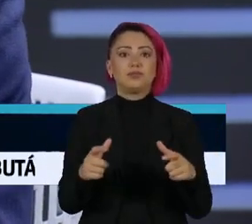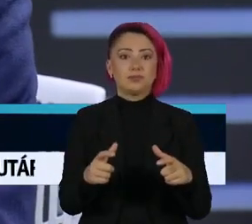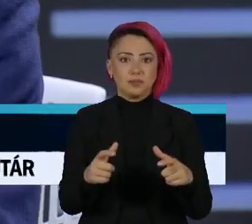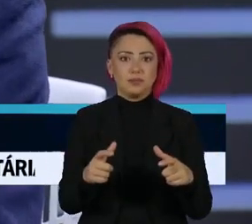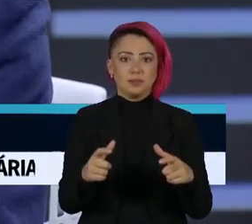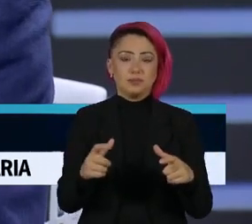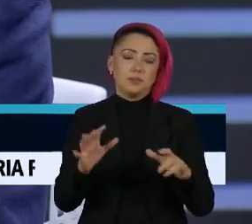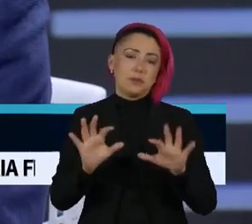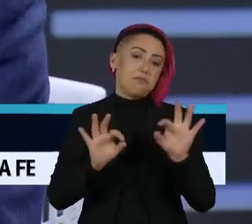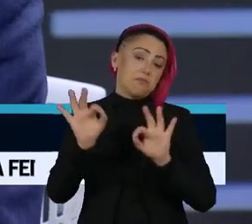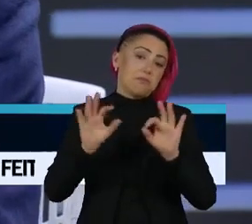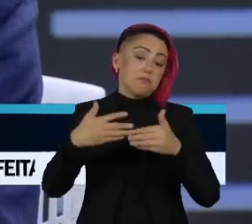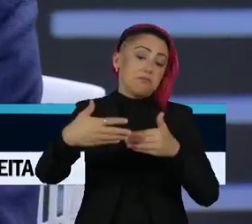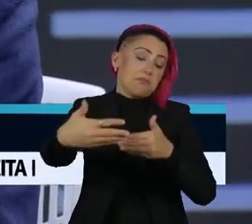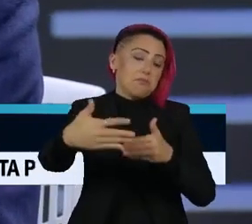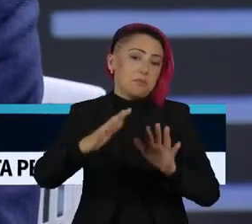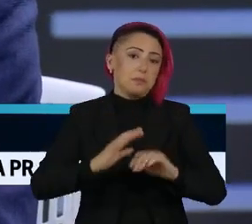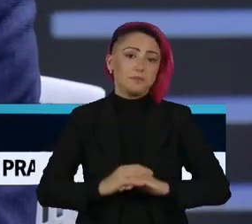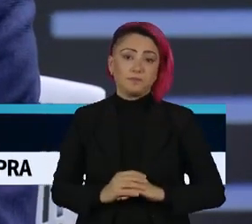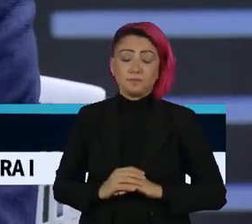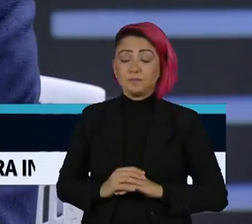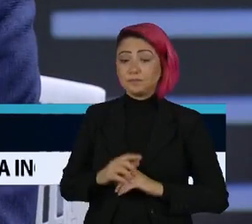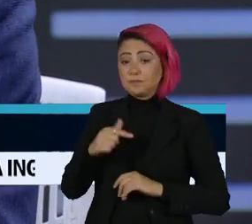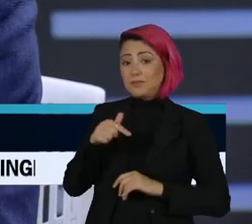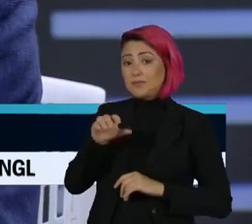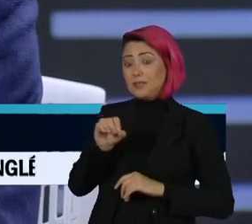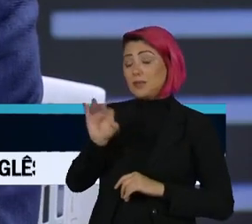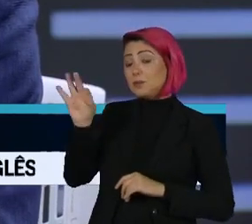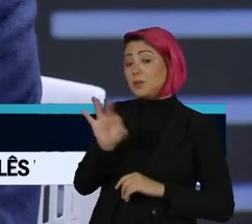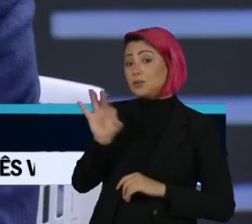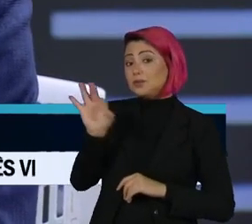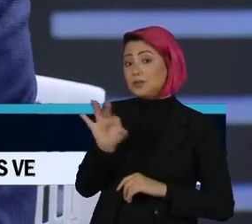ativa hoje é de cerca de 70%